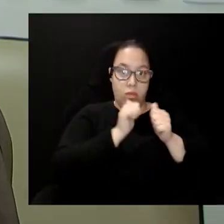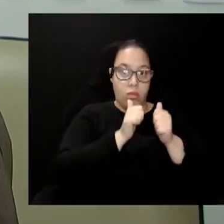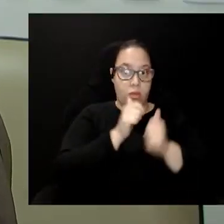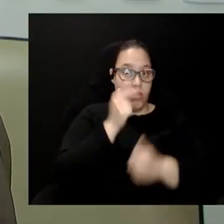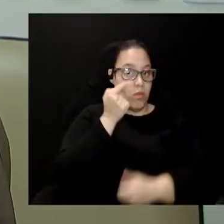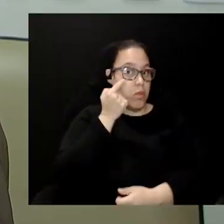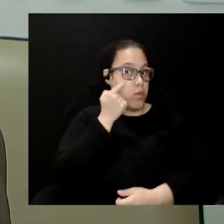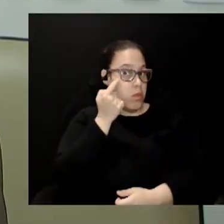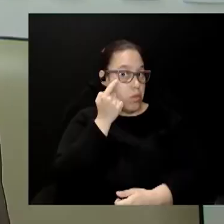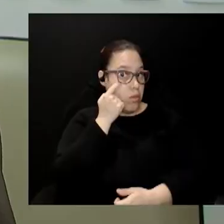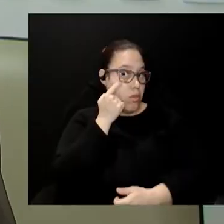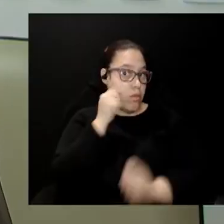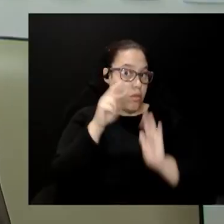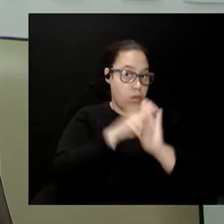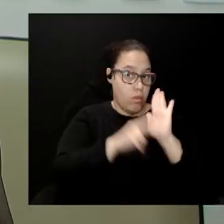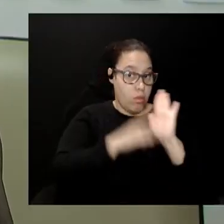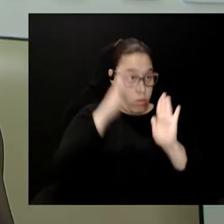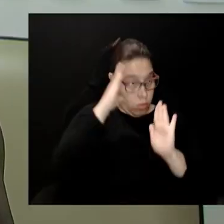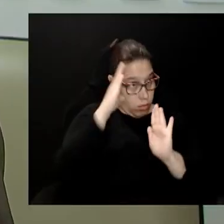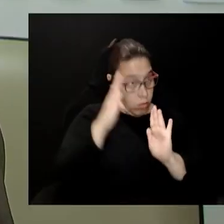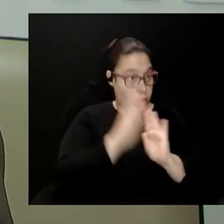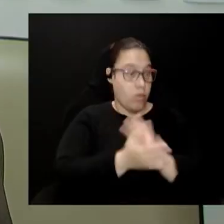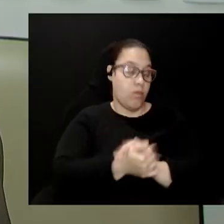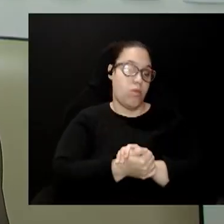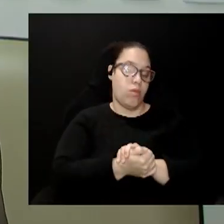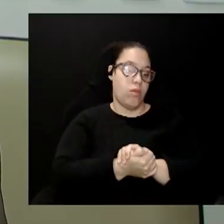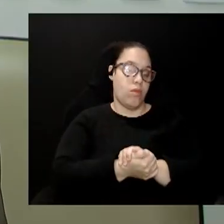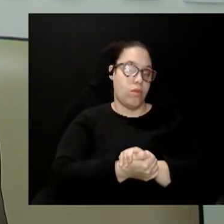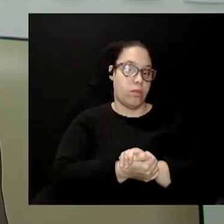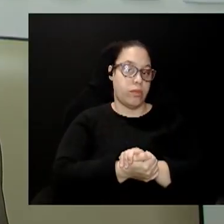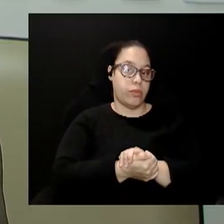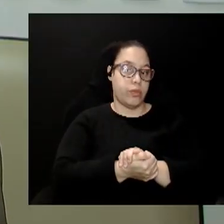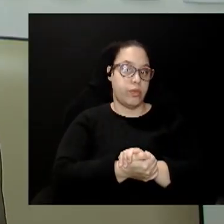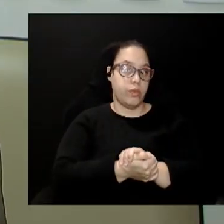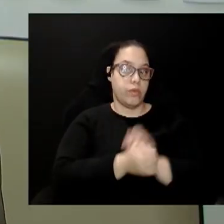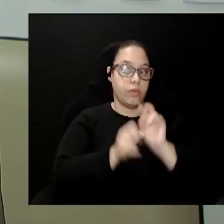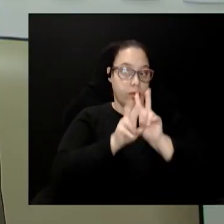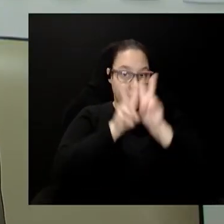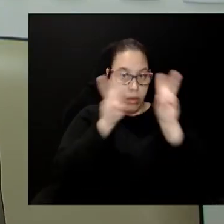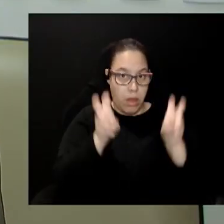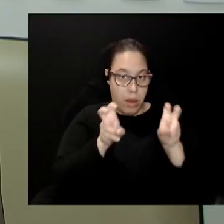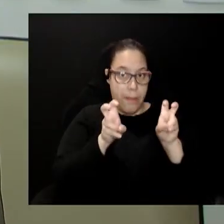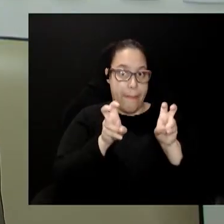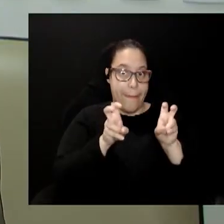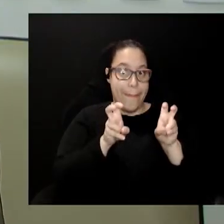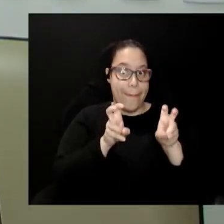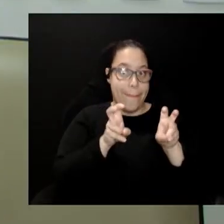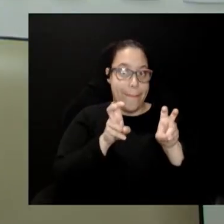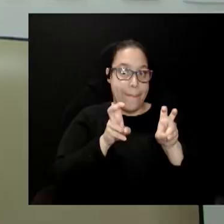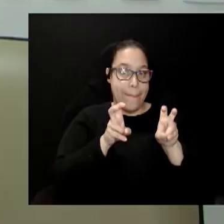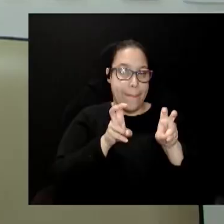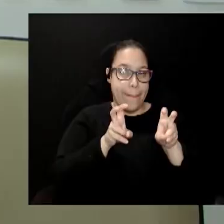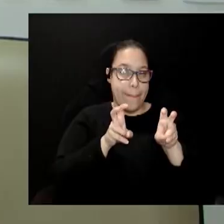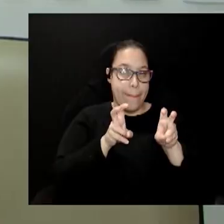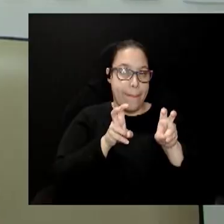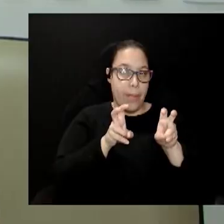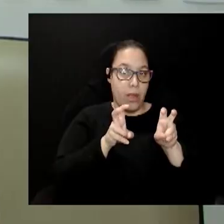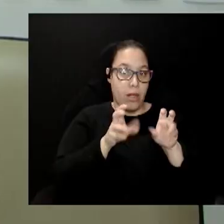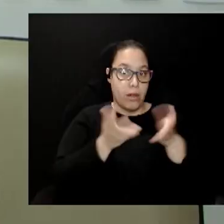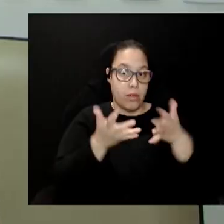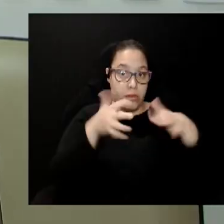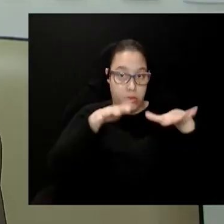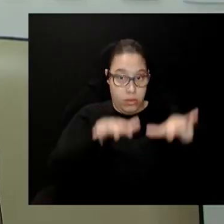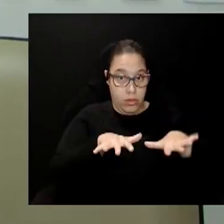critério principal, tá? Sobre a questão da inclusão, assim que